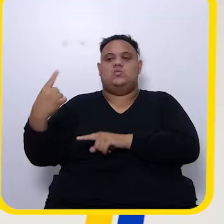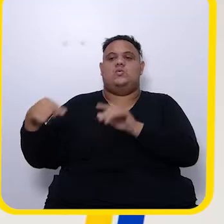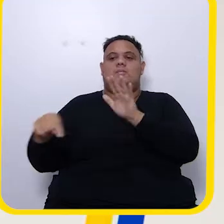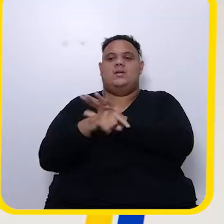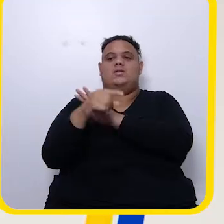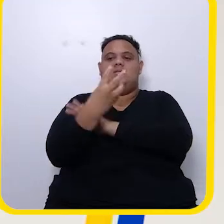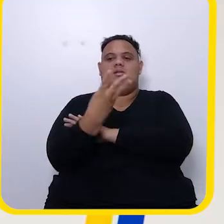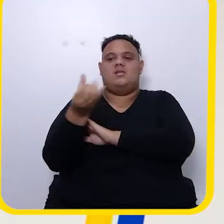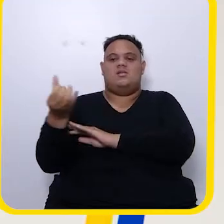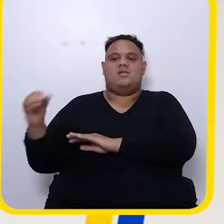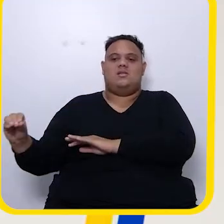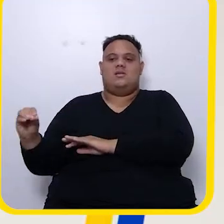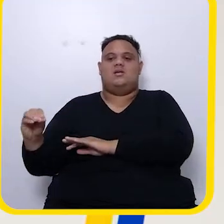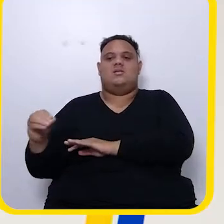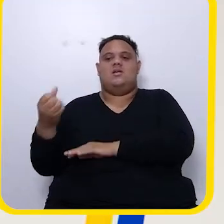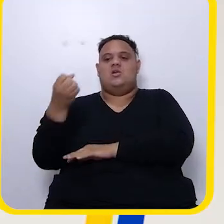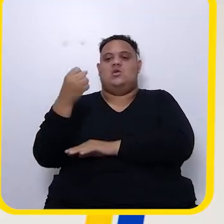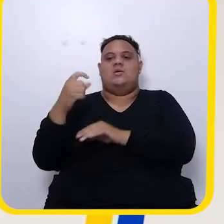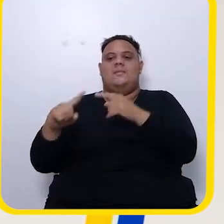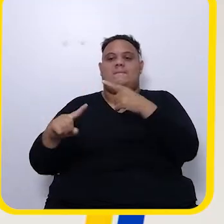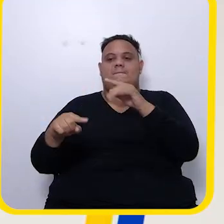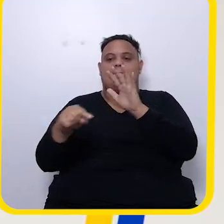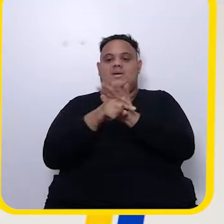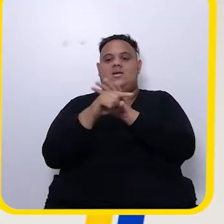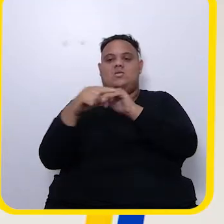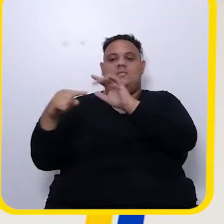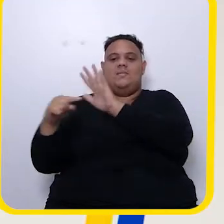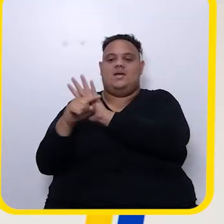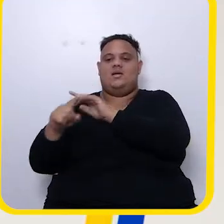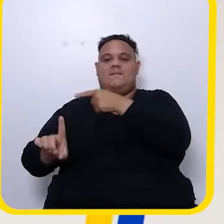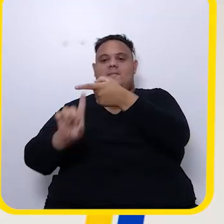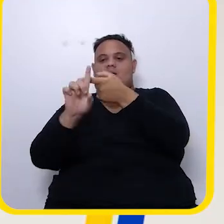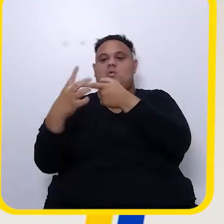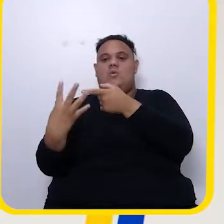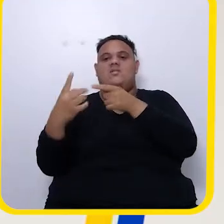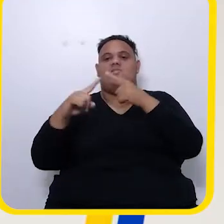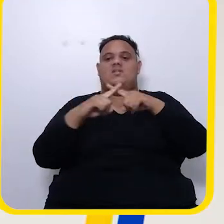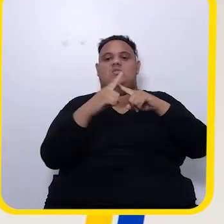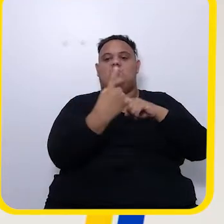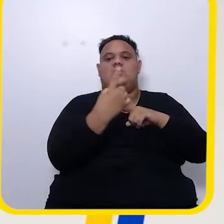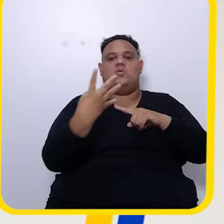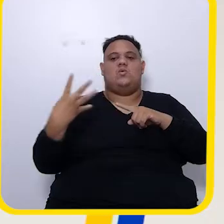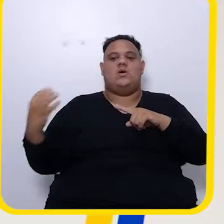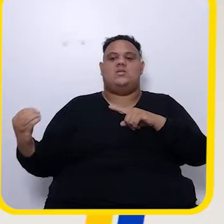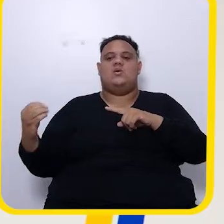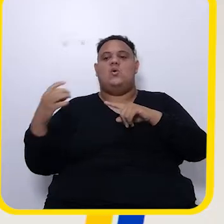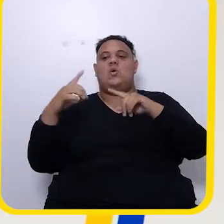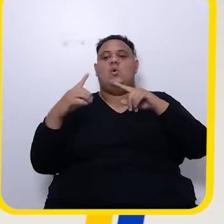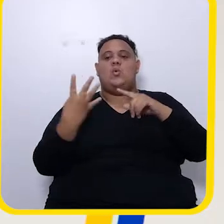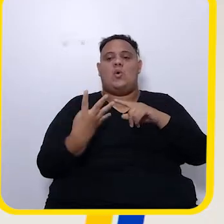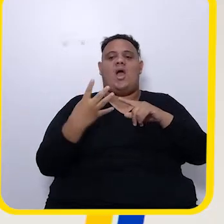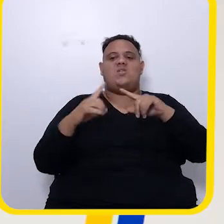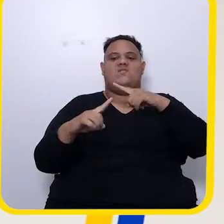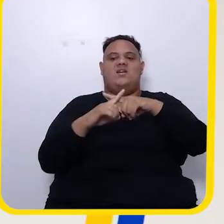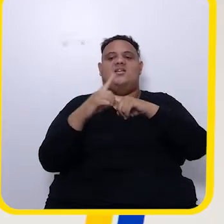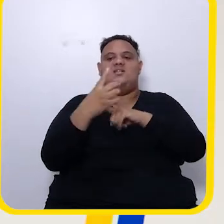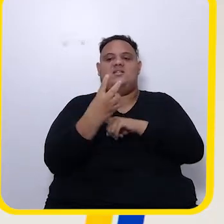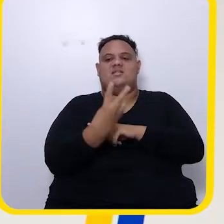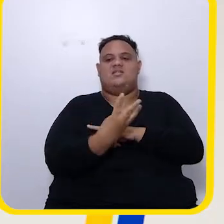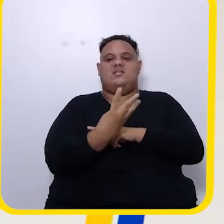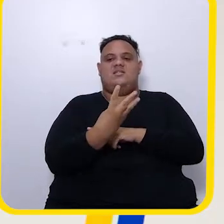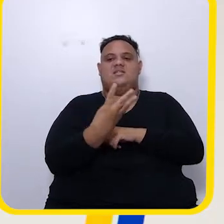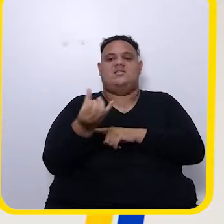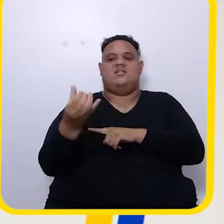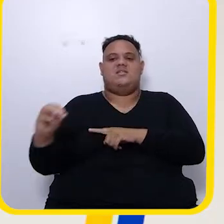menos 360. Menos com menos dá mais. 4 vezes 1 dá 4. E 4 vezes 360 é igual a